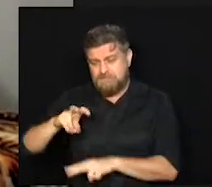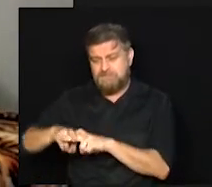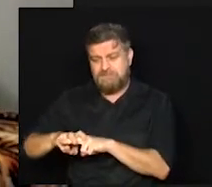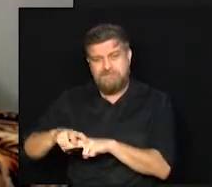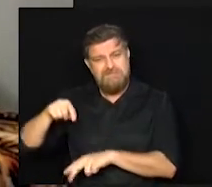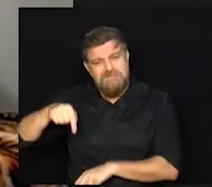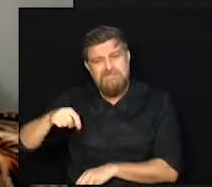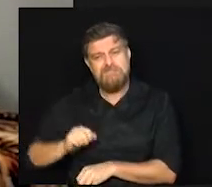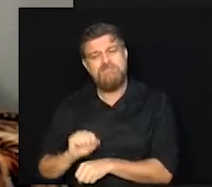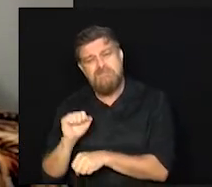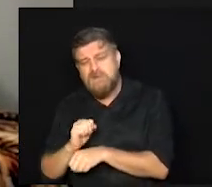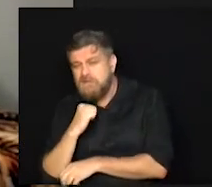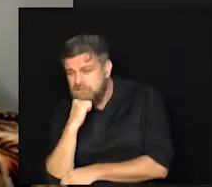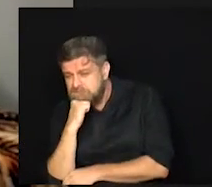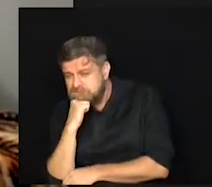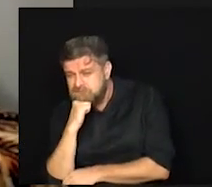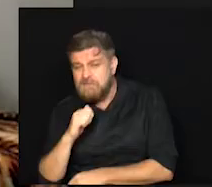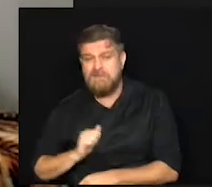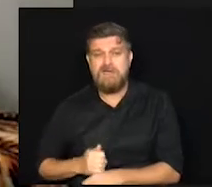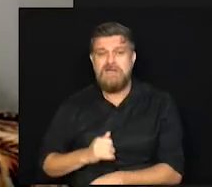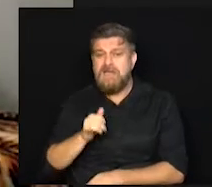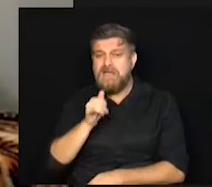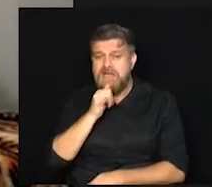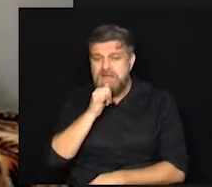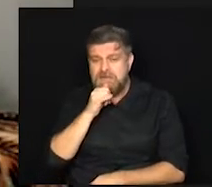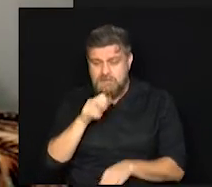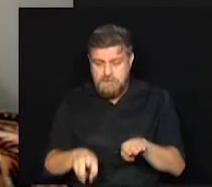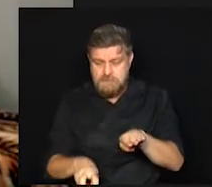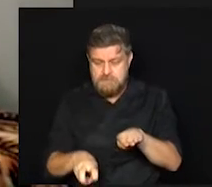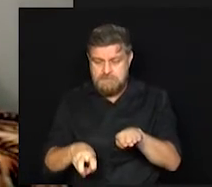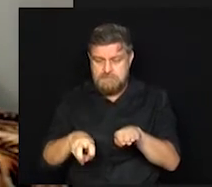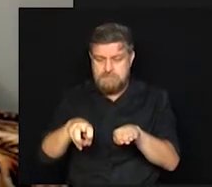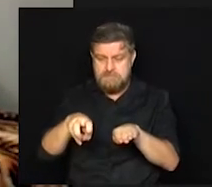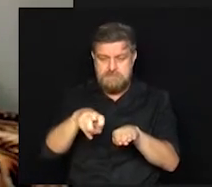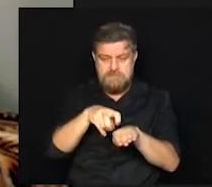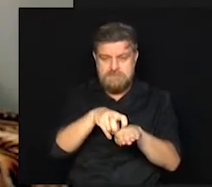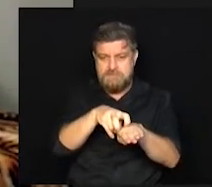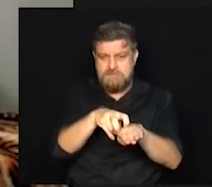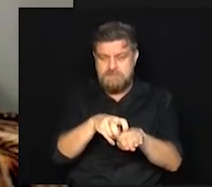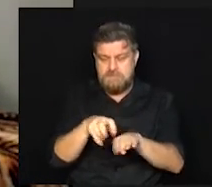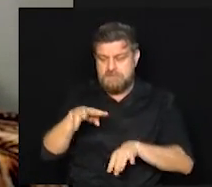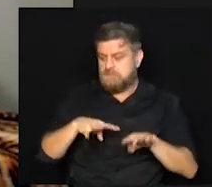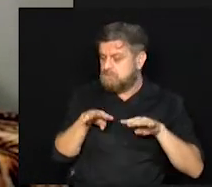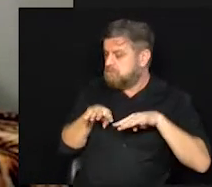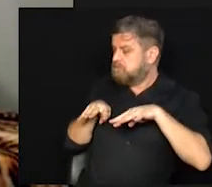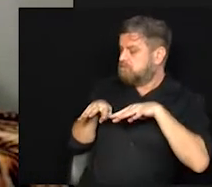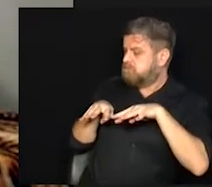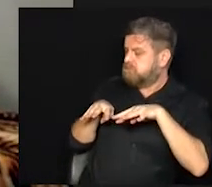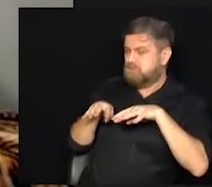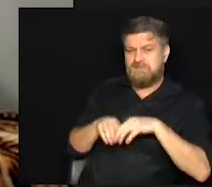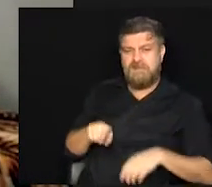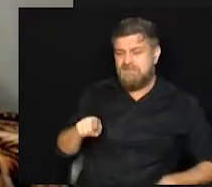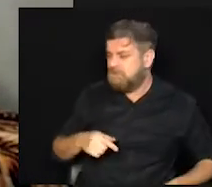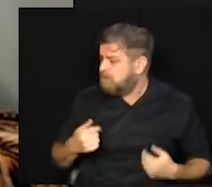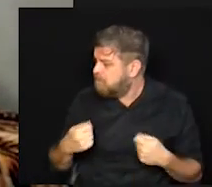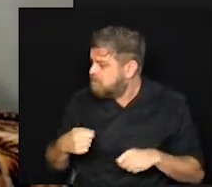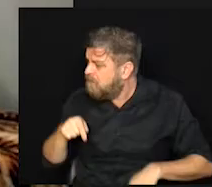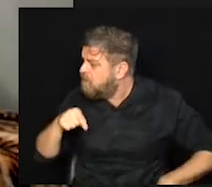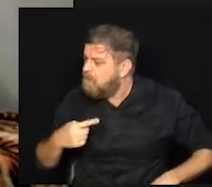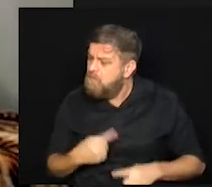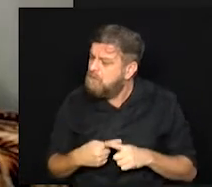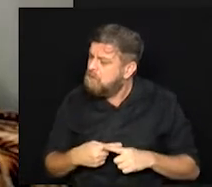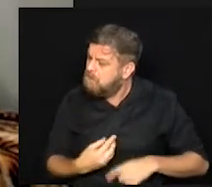muitas vezes, quando você entra num ônibus, as pessoas te olham como você não deveria estar ali, o que você